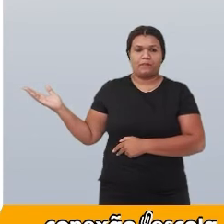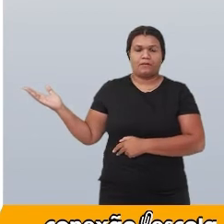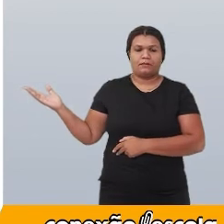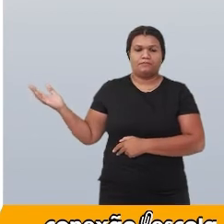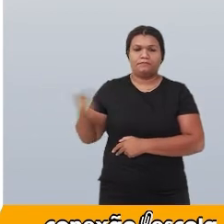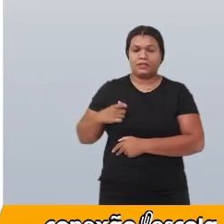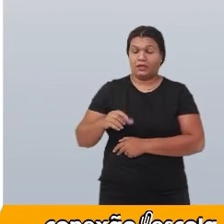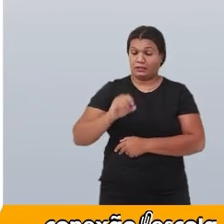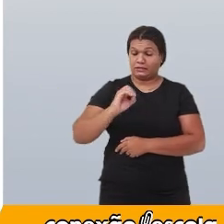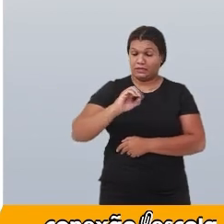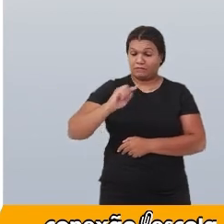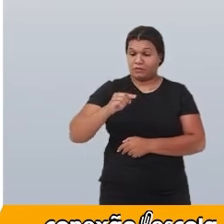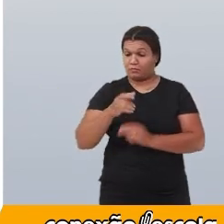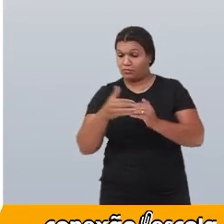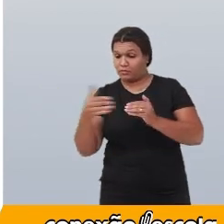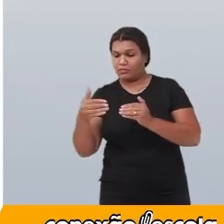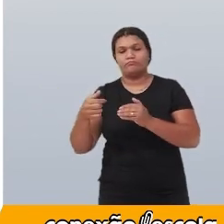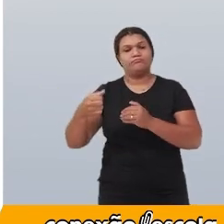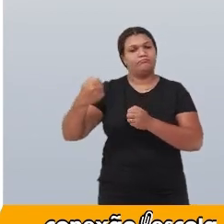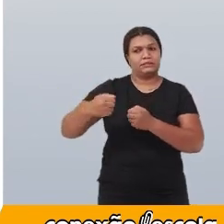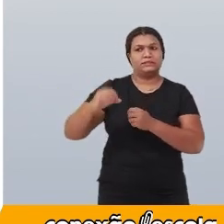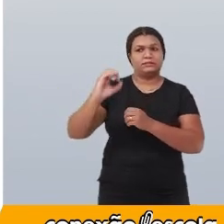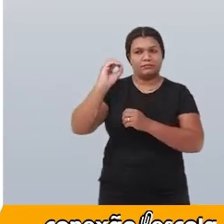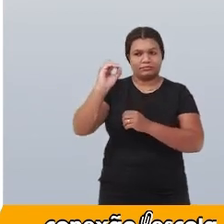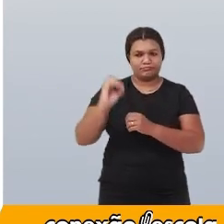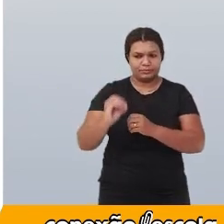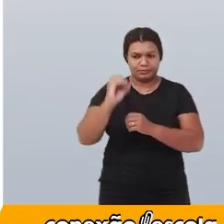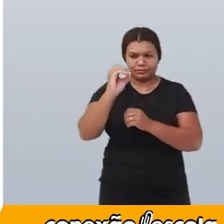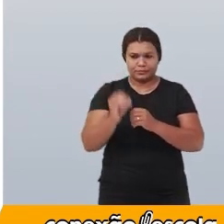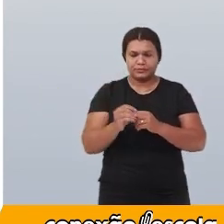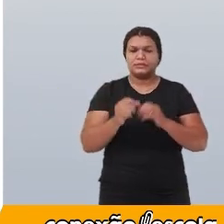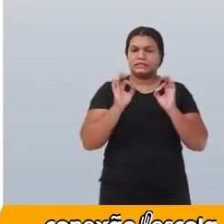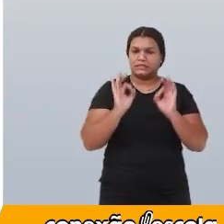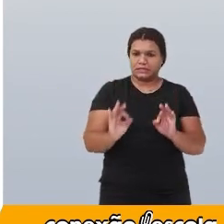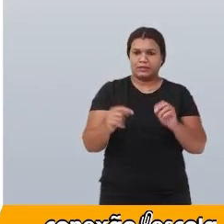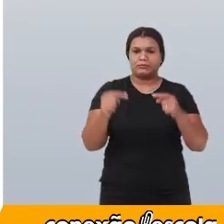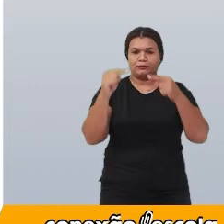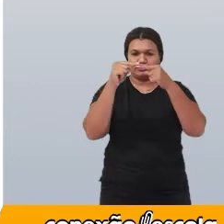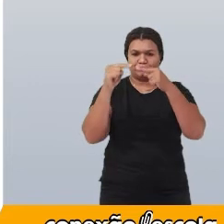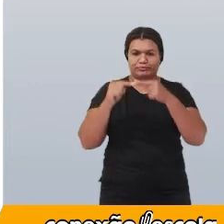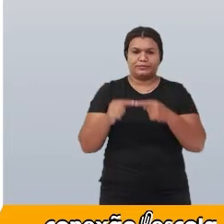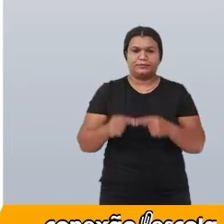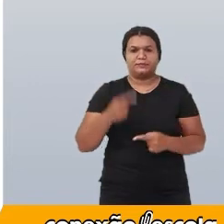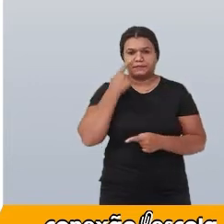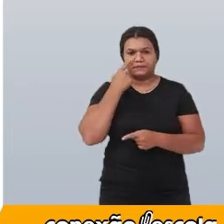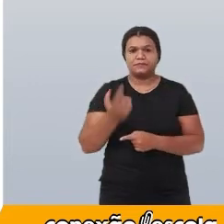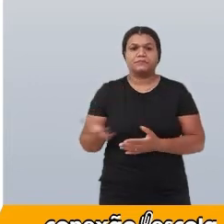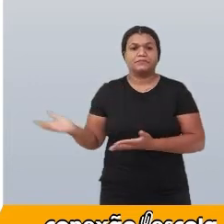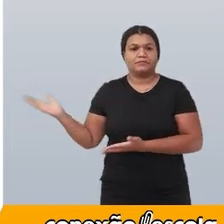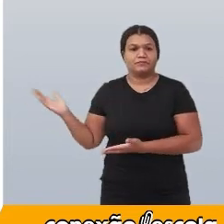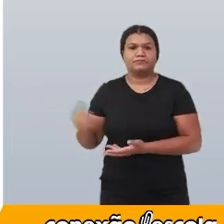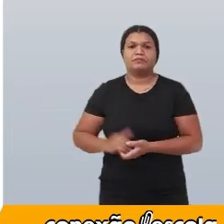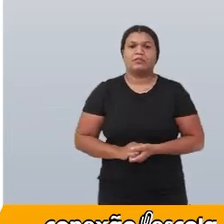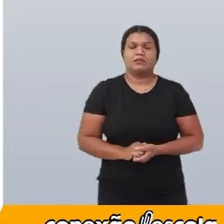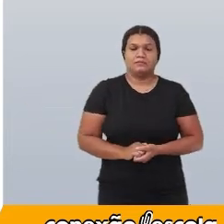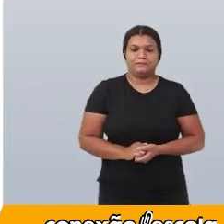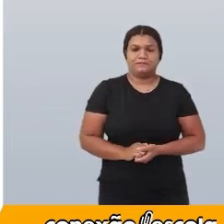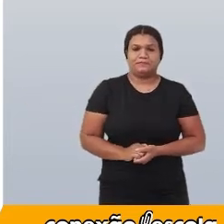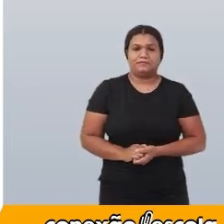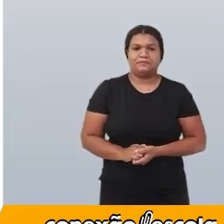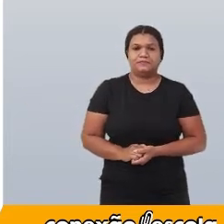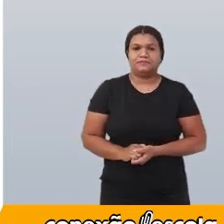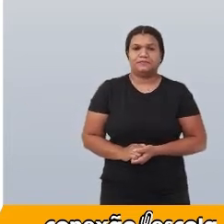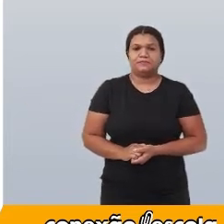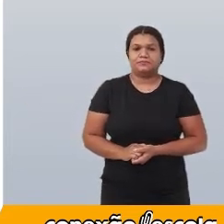partes decimais uma embaixo da outra. Então, vamos colocar no nosso quadro valor de lugar.